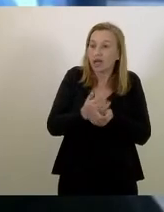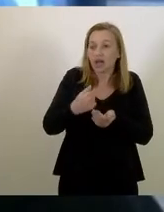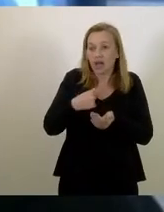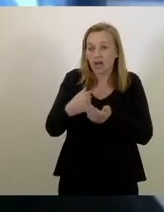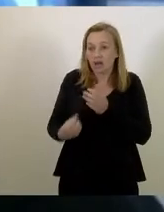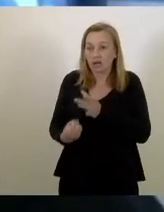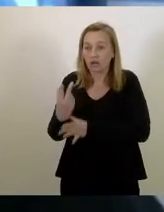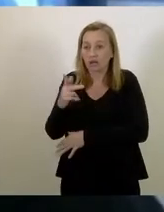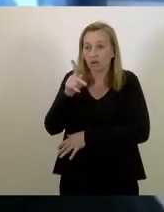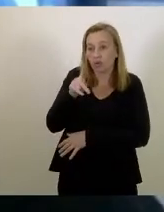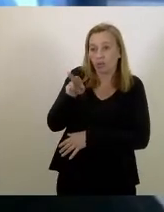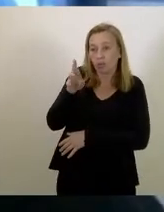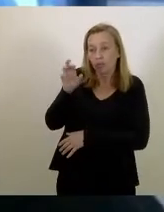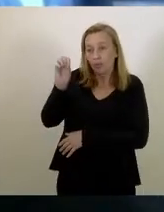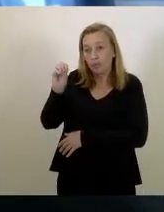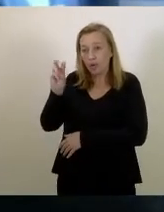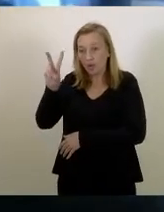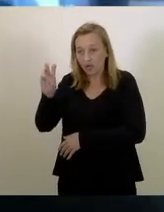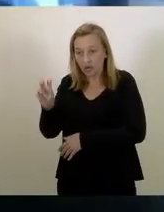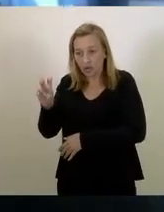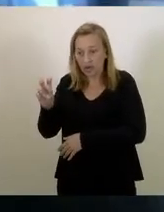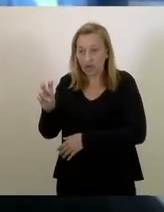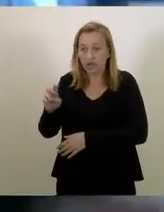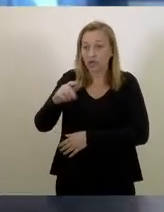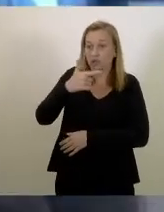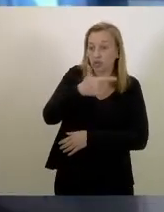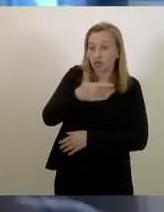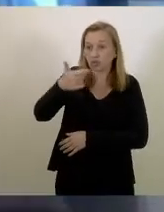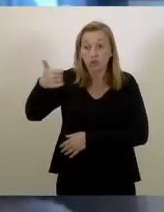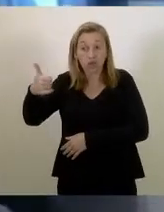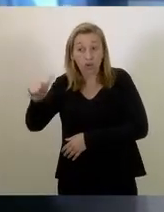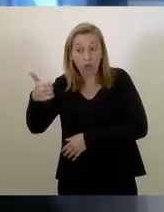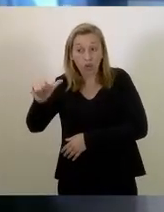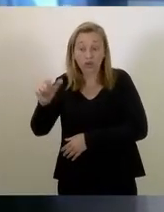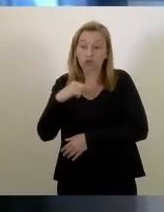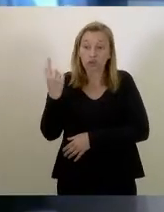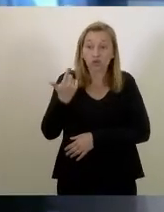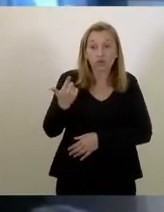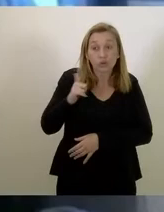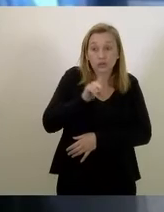no Rio de Janeiro em 2011 então nós conseguimos